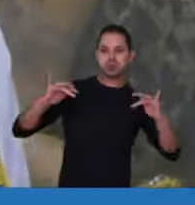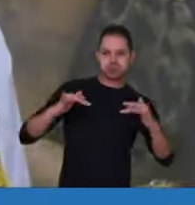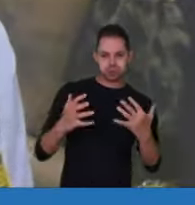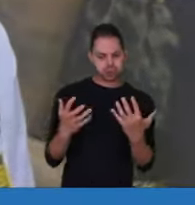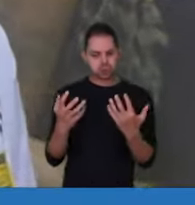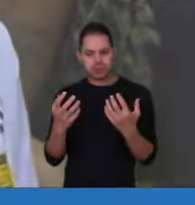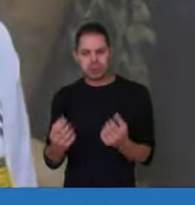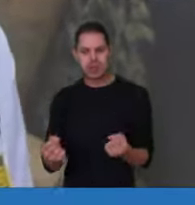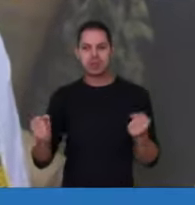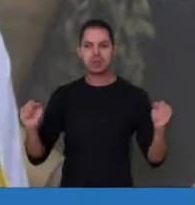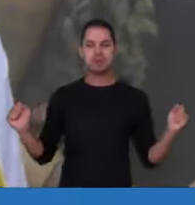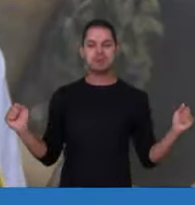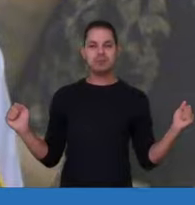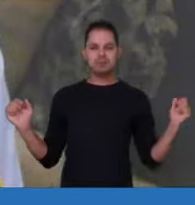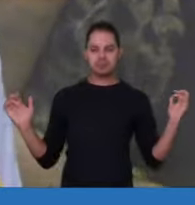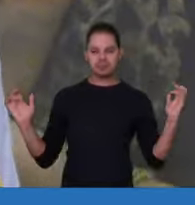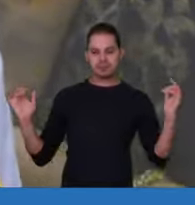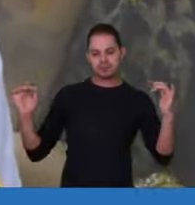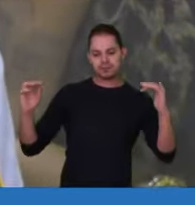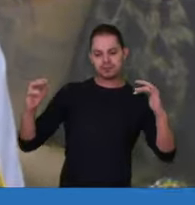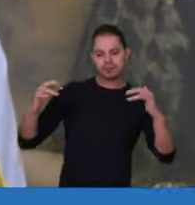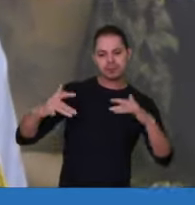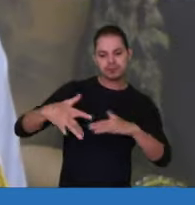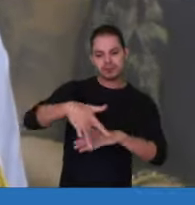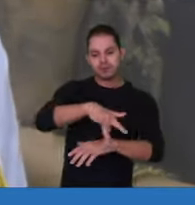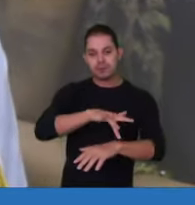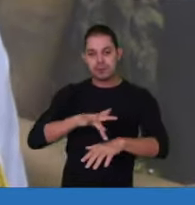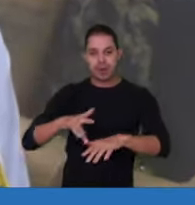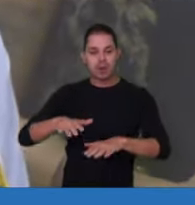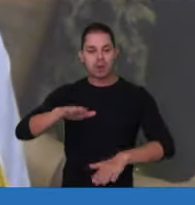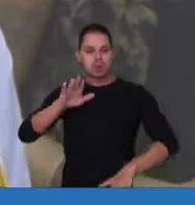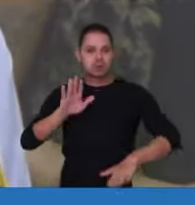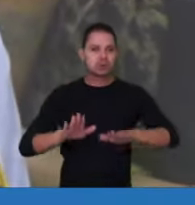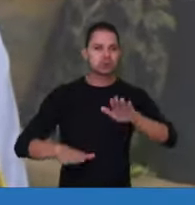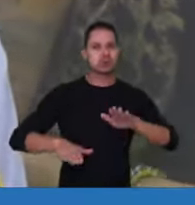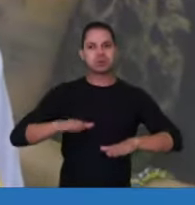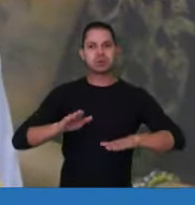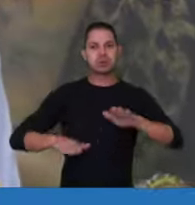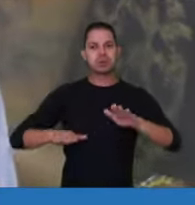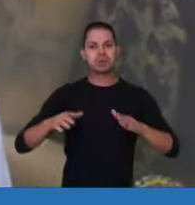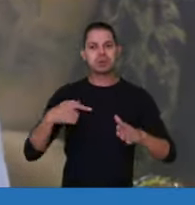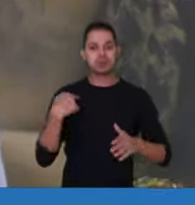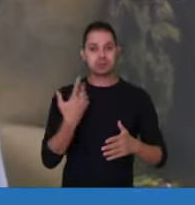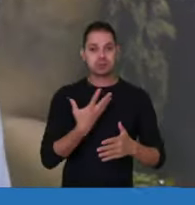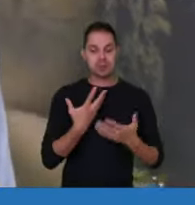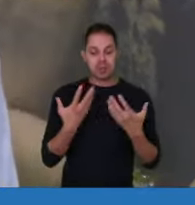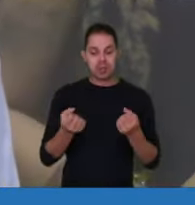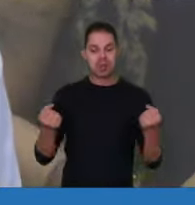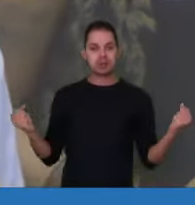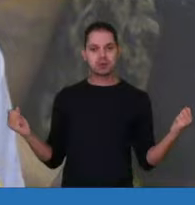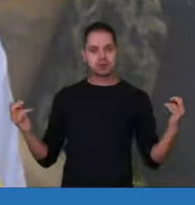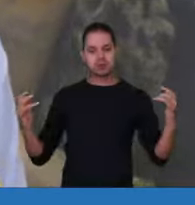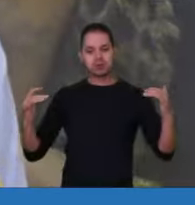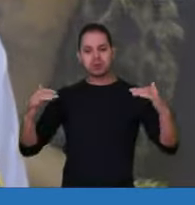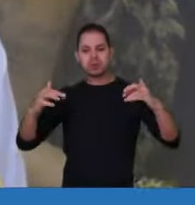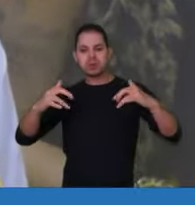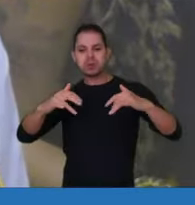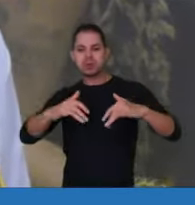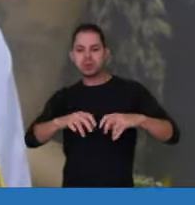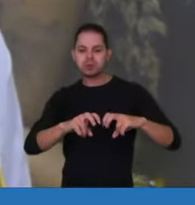viemos. Viemos dançar tambor. Viemos, Marielle,